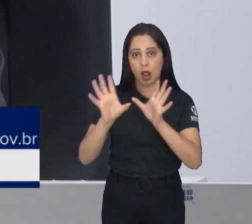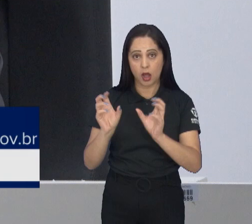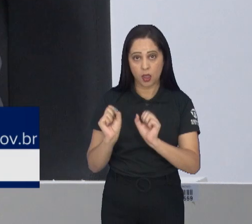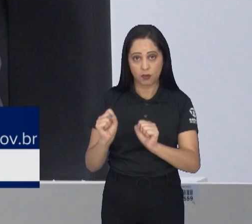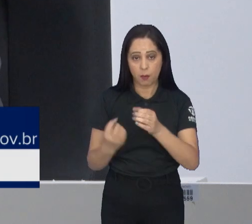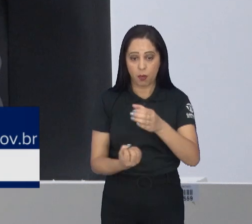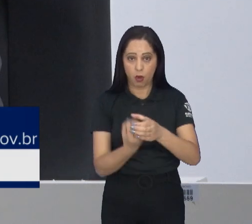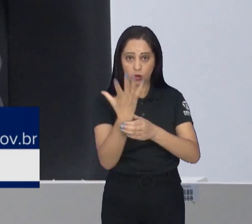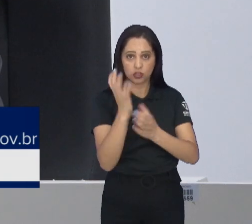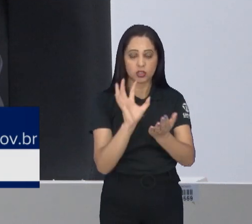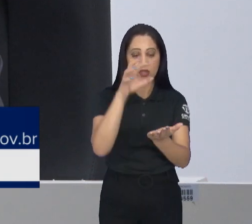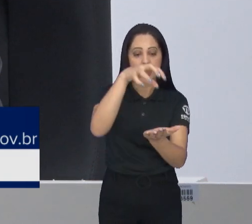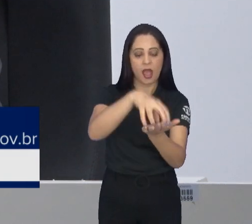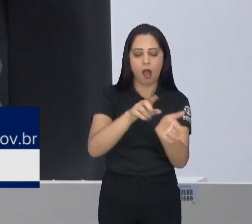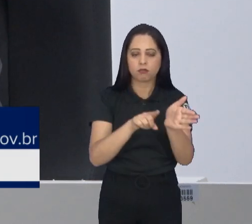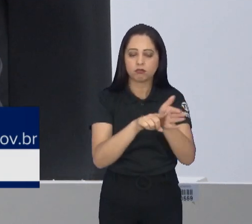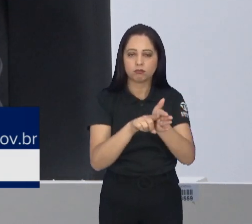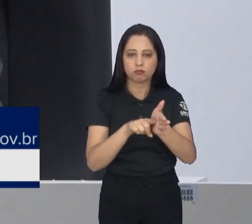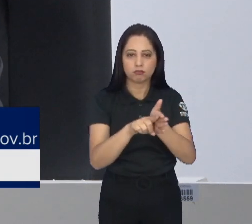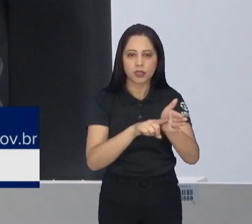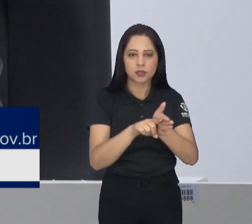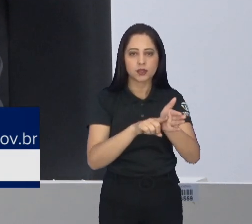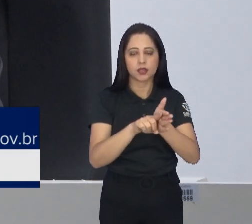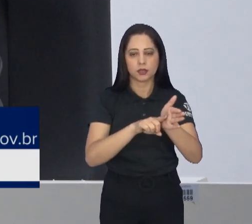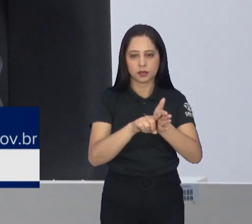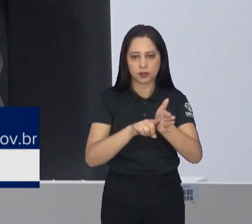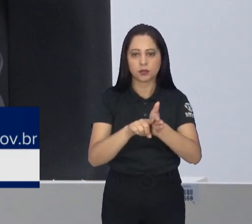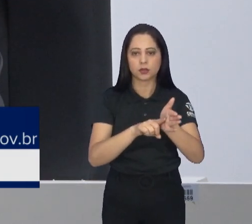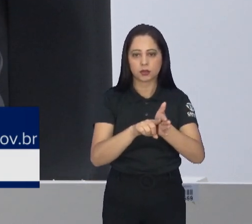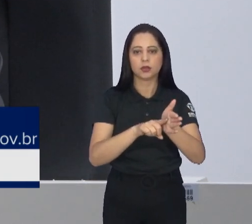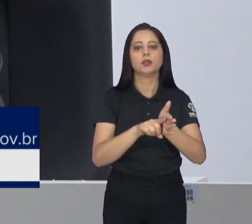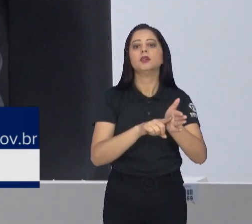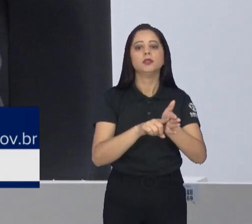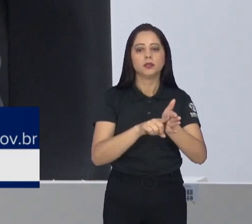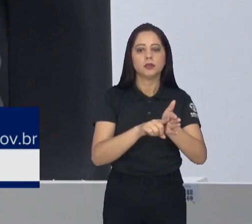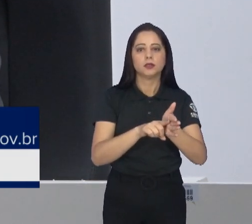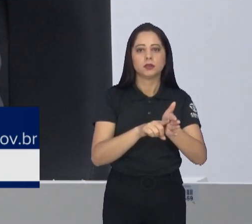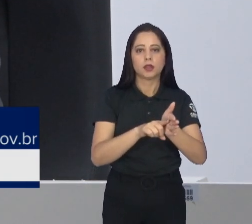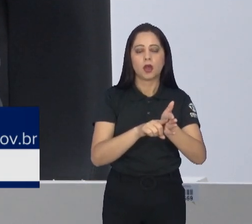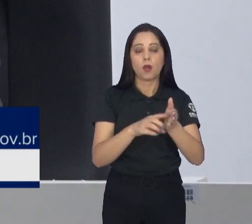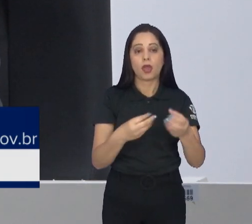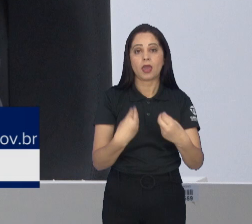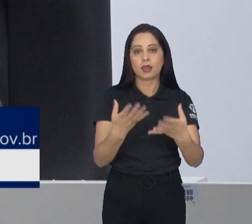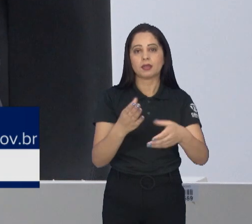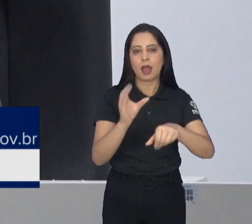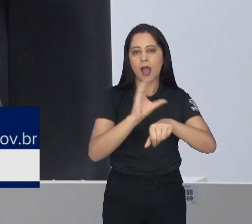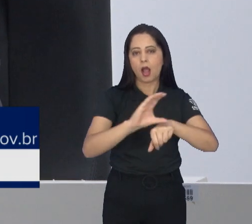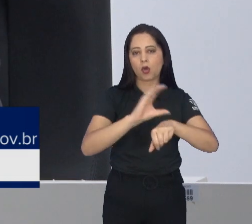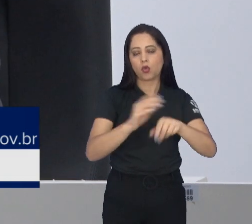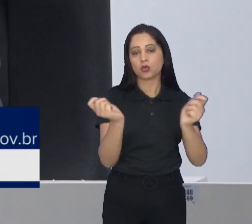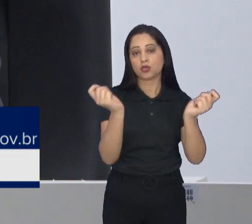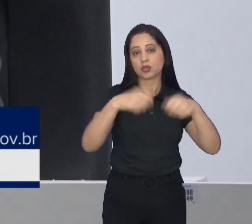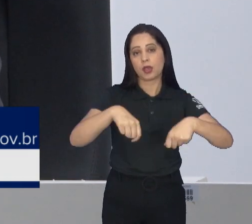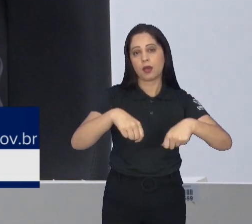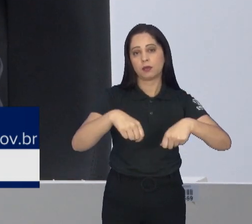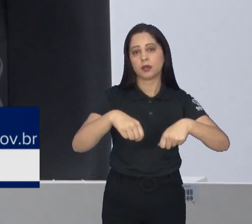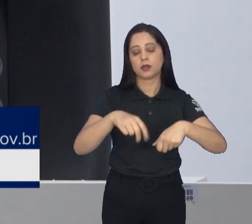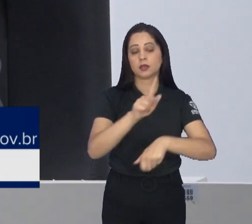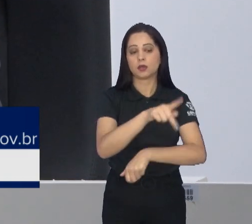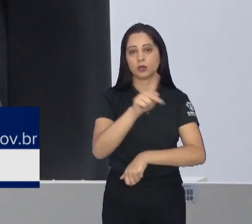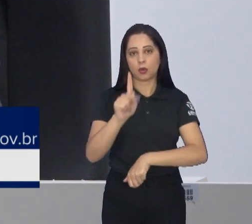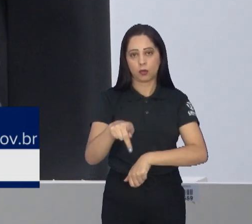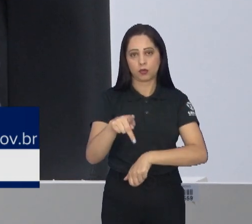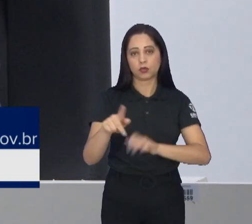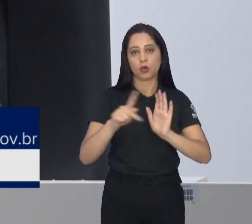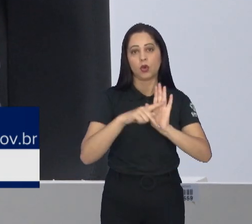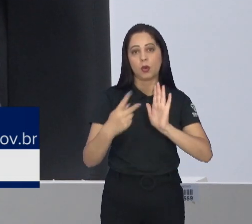centros de estudos para capacitação aos educadores e demais profissionais da rede municipal de